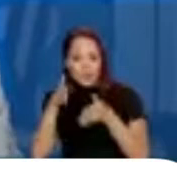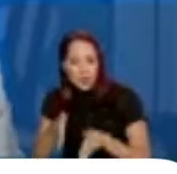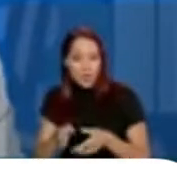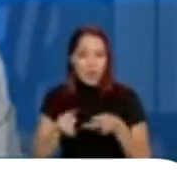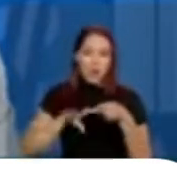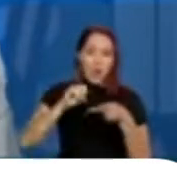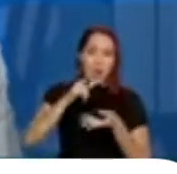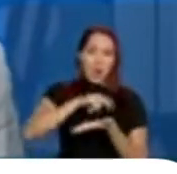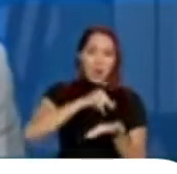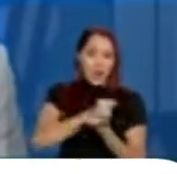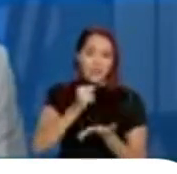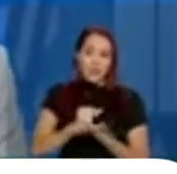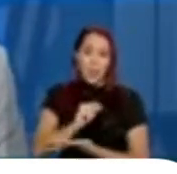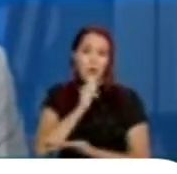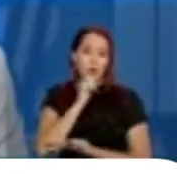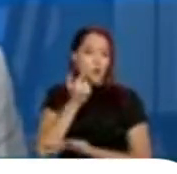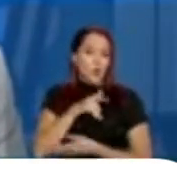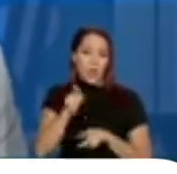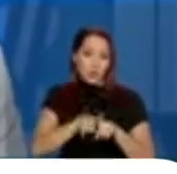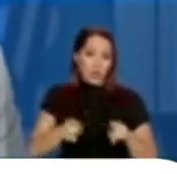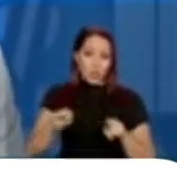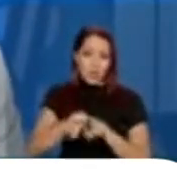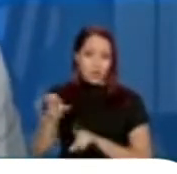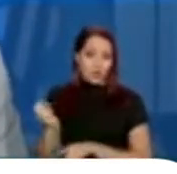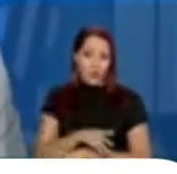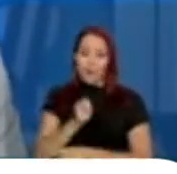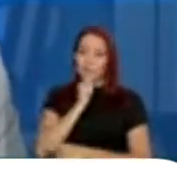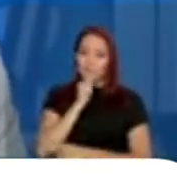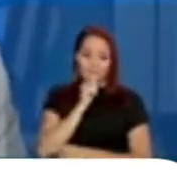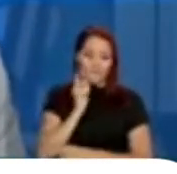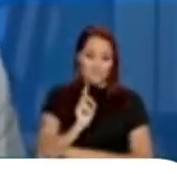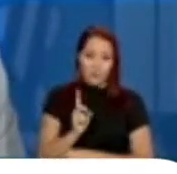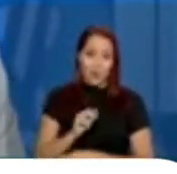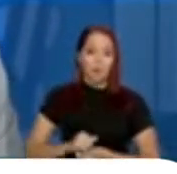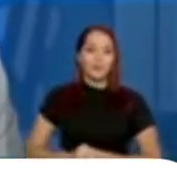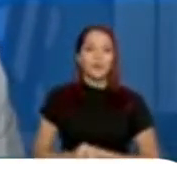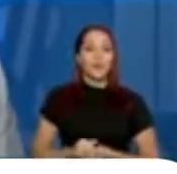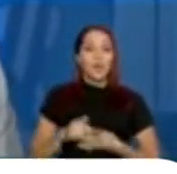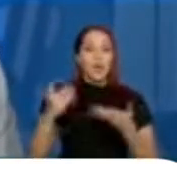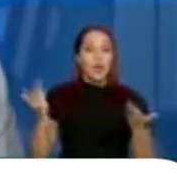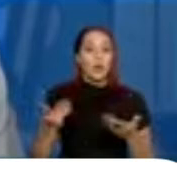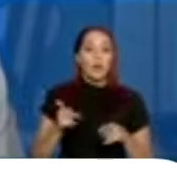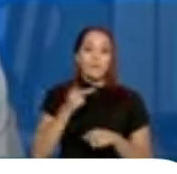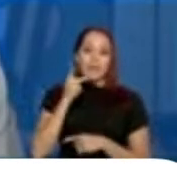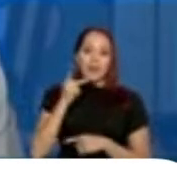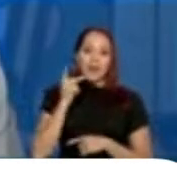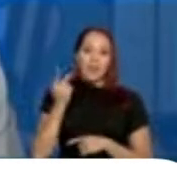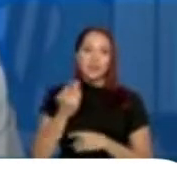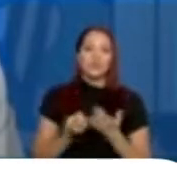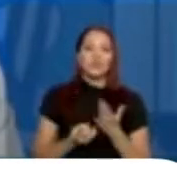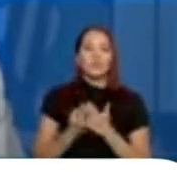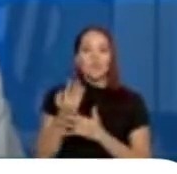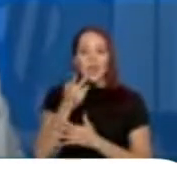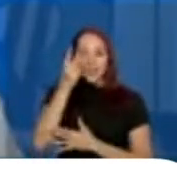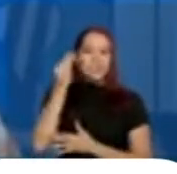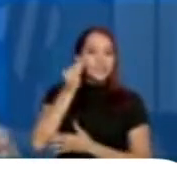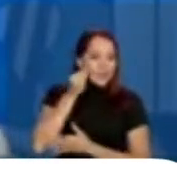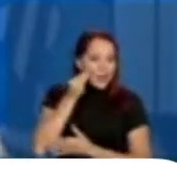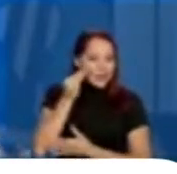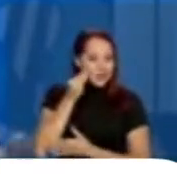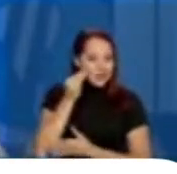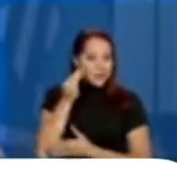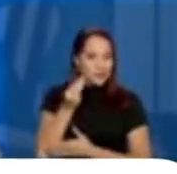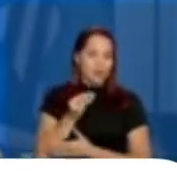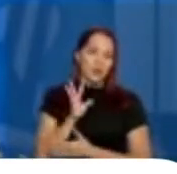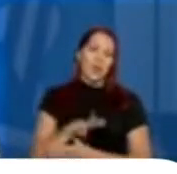estão totalmente atualizados no sistema. E em relação à imunidade em massa, o ministro